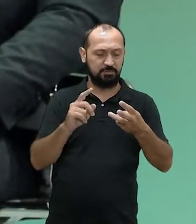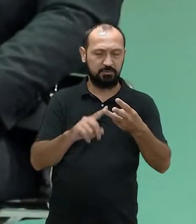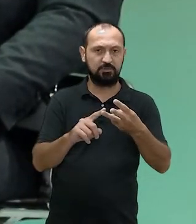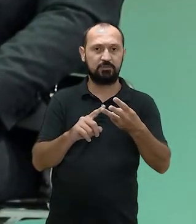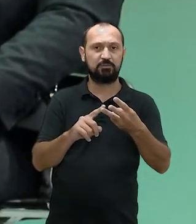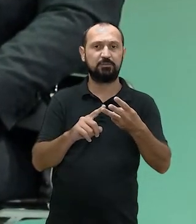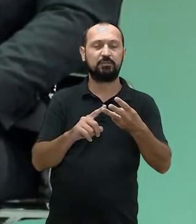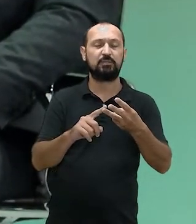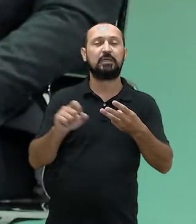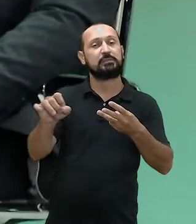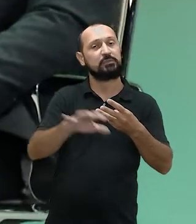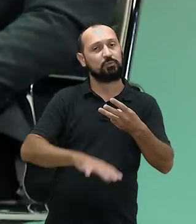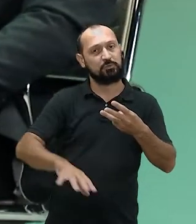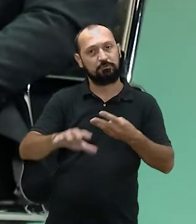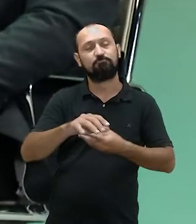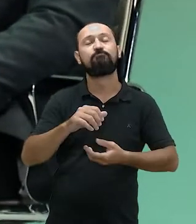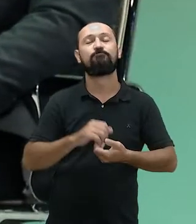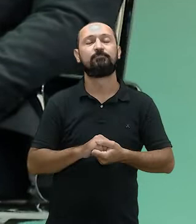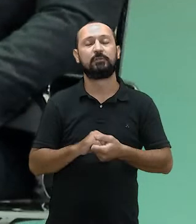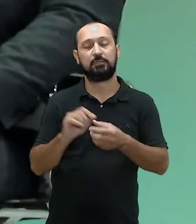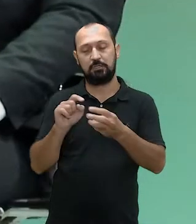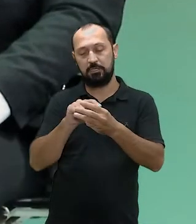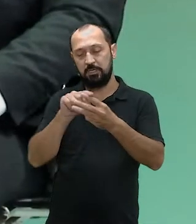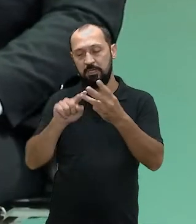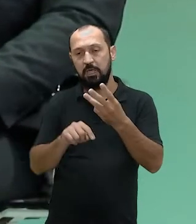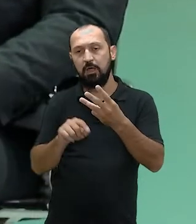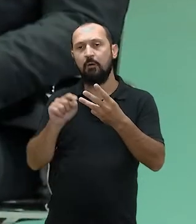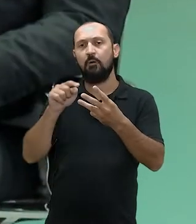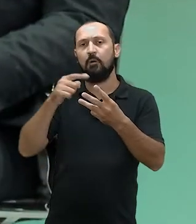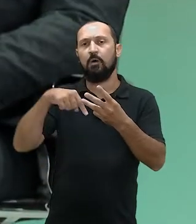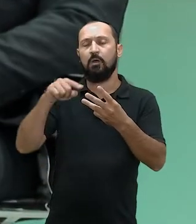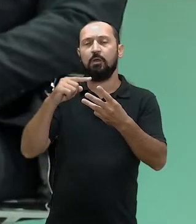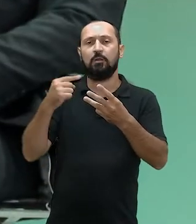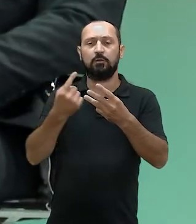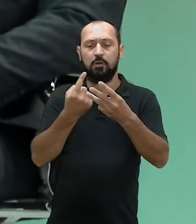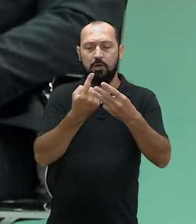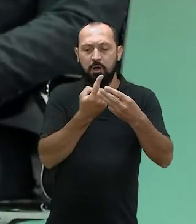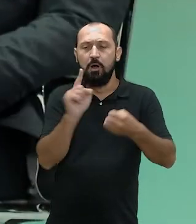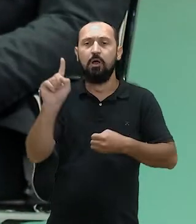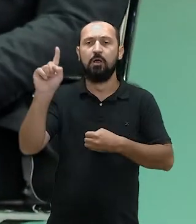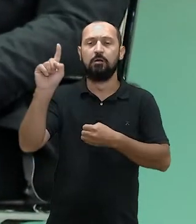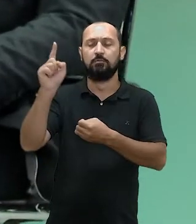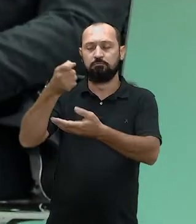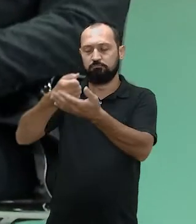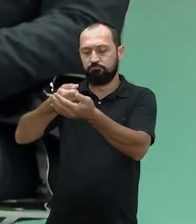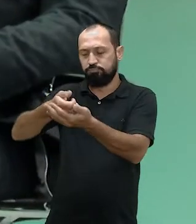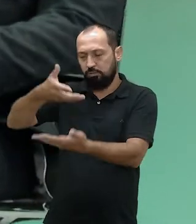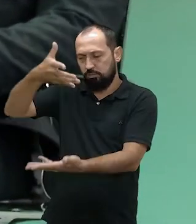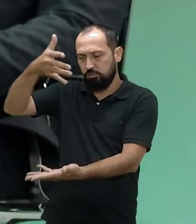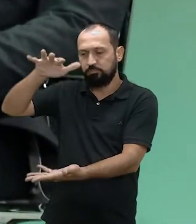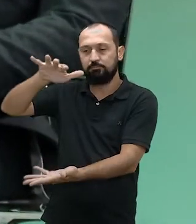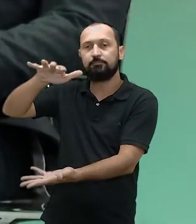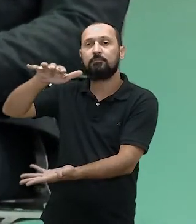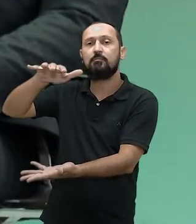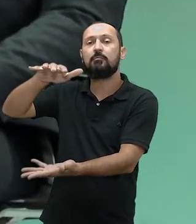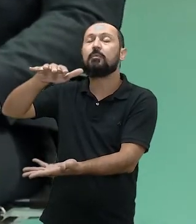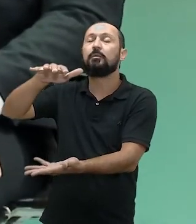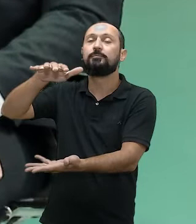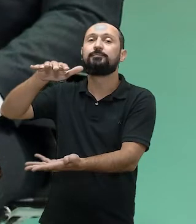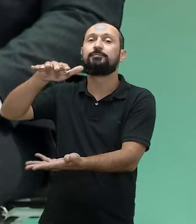previdência e assistência social. Esses 3 orçamentos eles estão numa única peça, mas são divididos